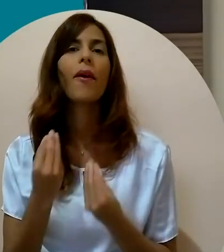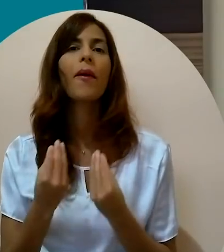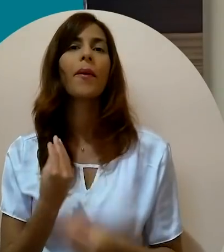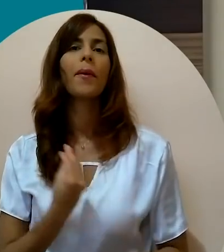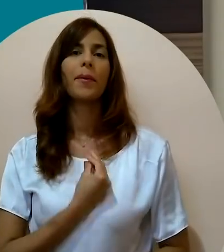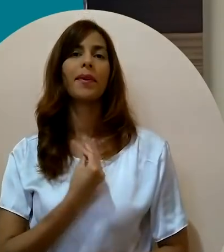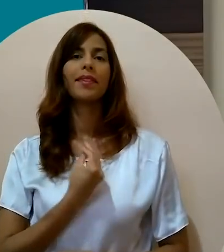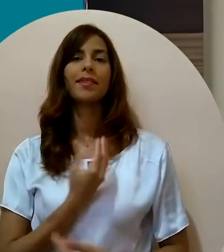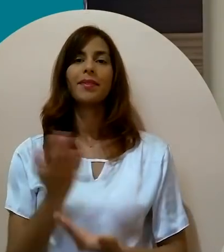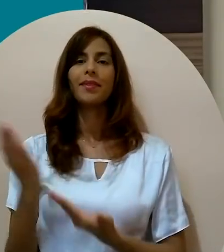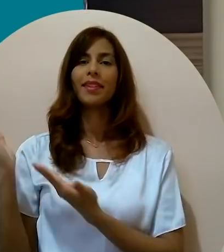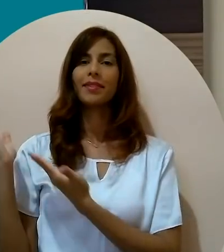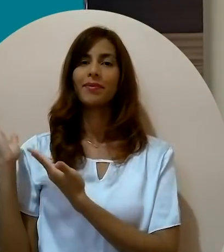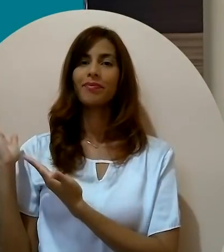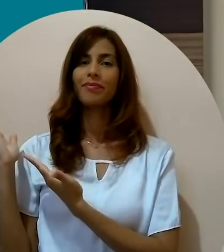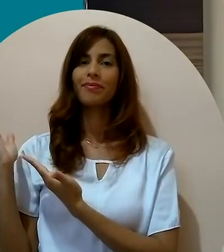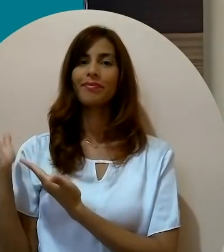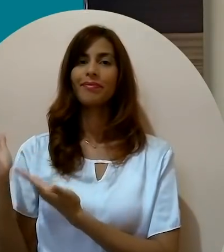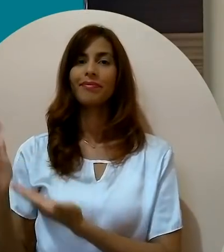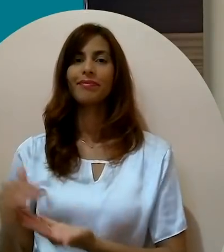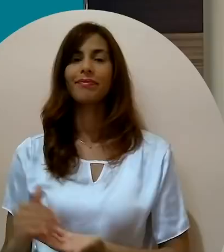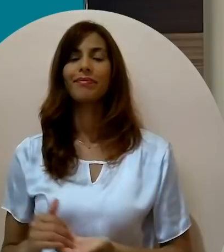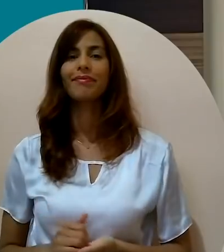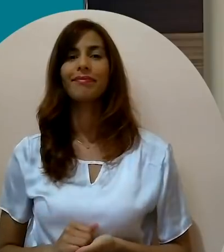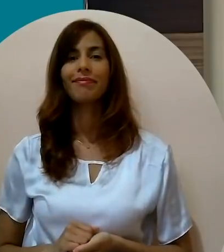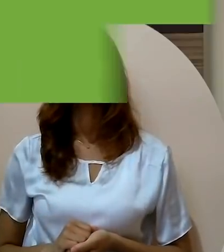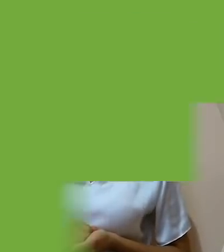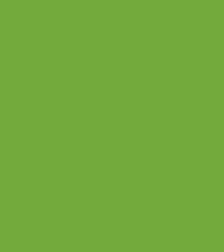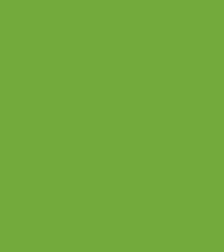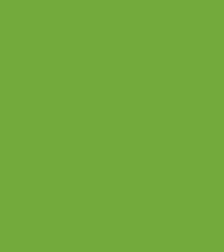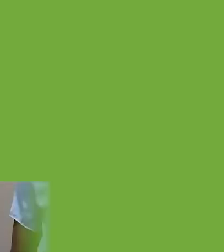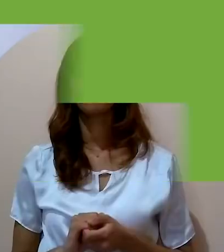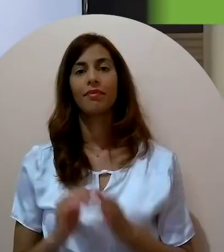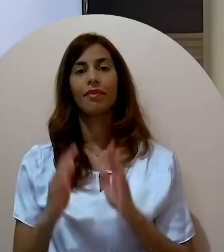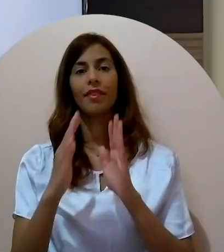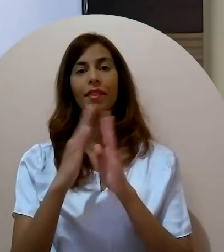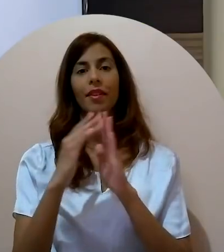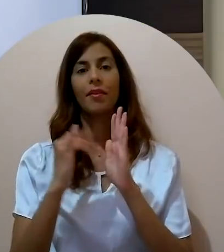e-mail para o endereço que está aparecendo aqui na tela para saber como participar.